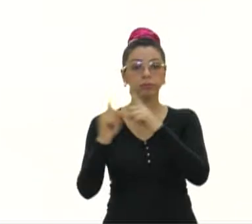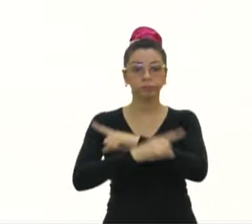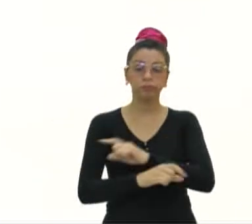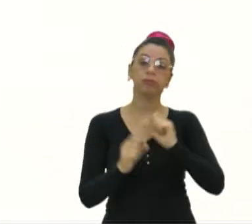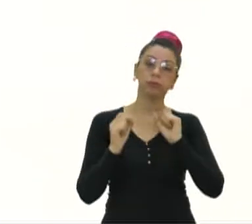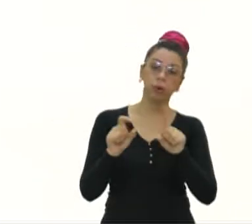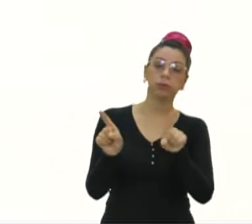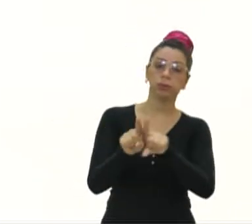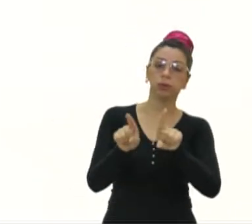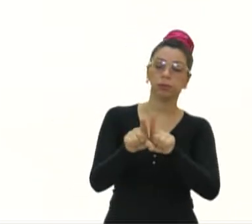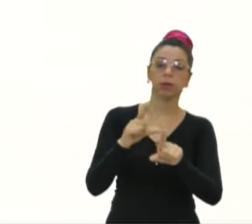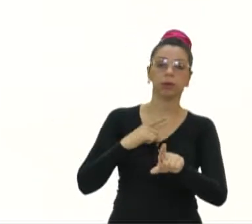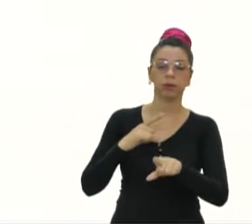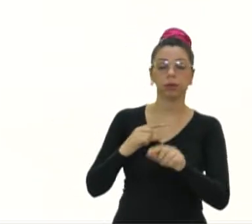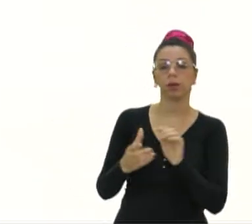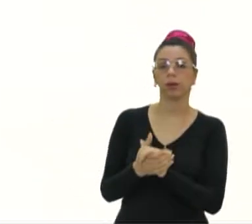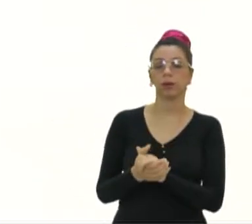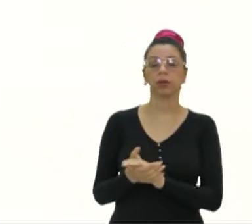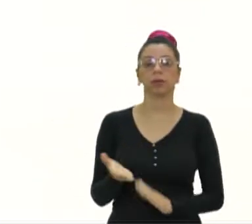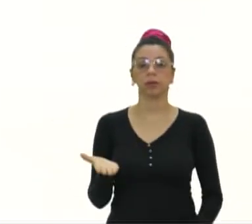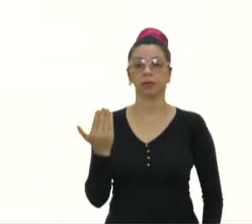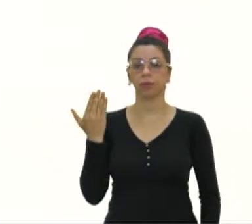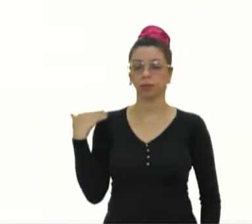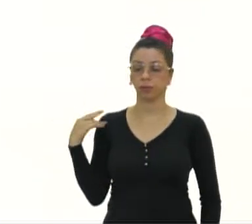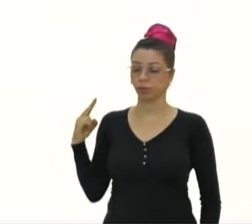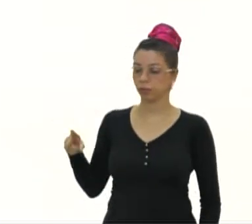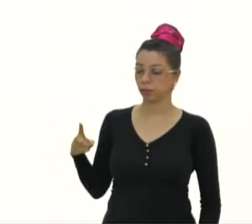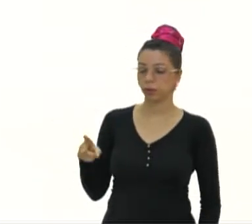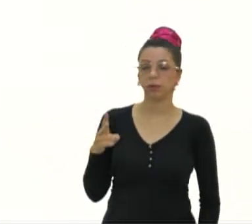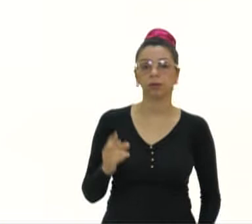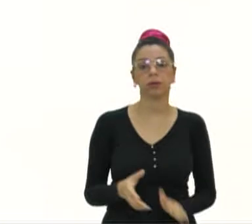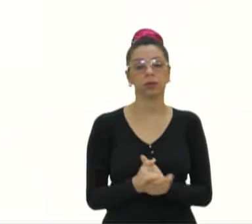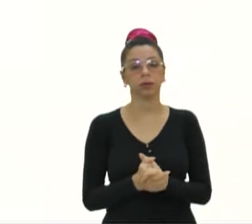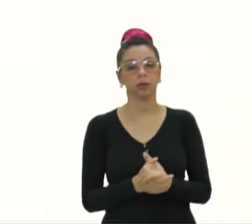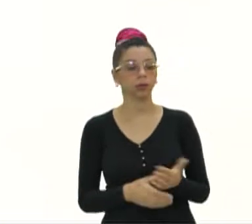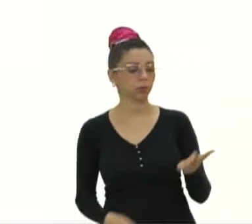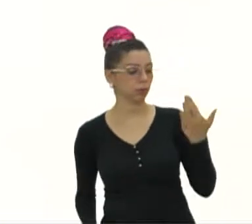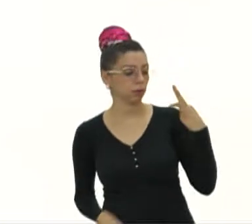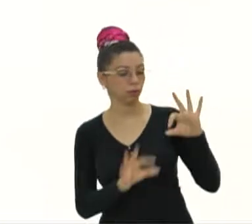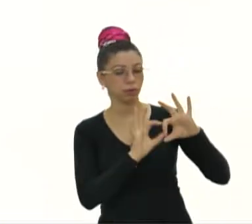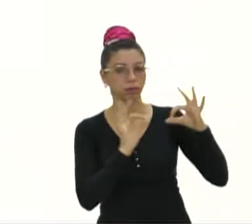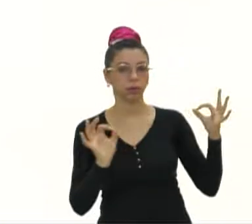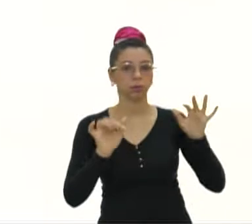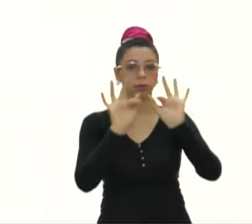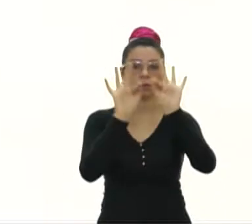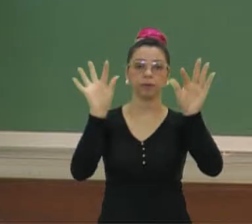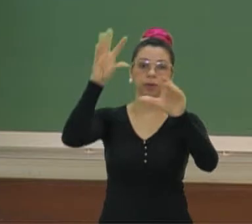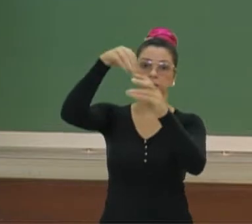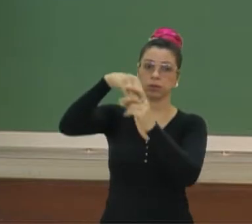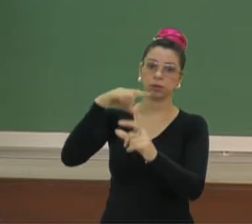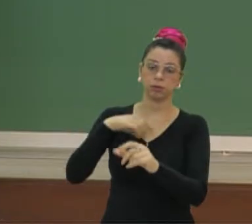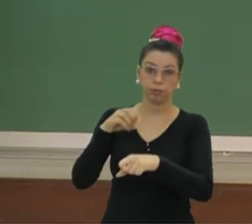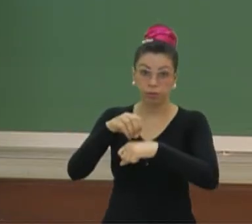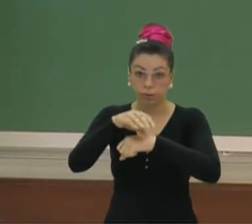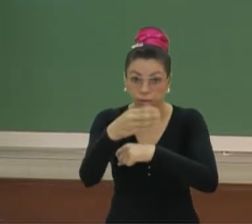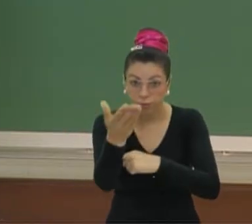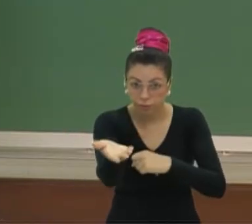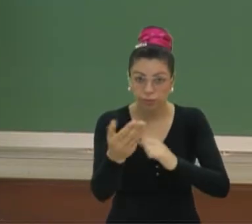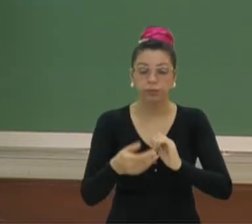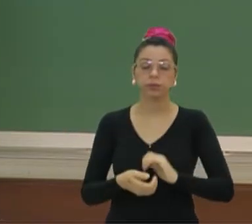nós temos no primeiro momento o passado contínuo e no segundo o passado simples. Fica a dica para